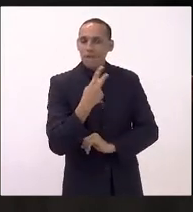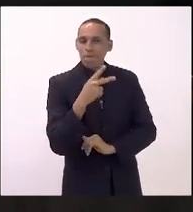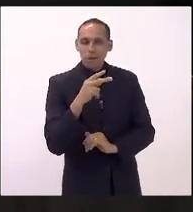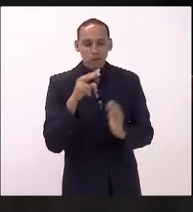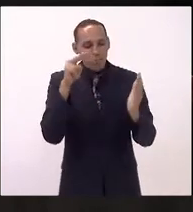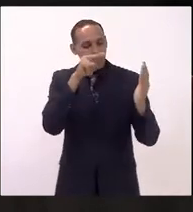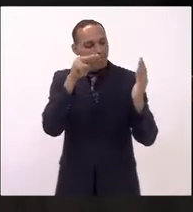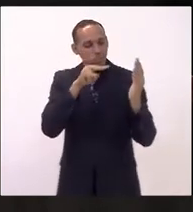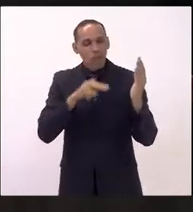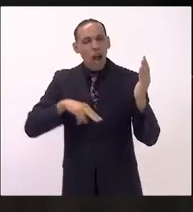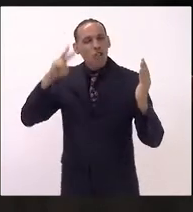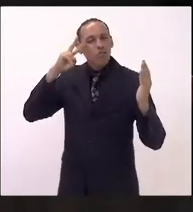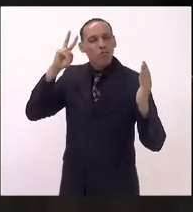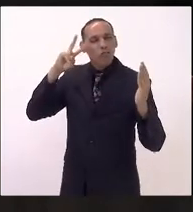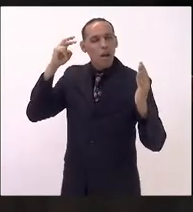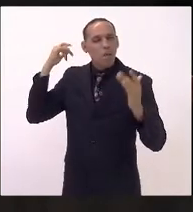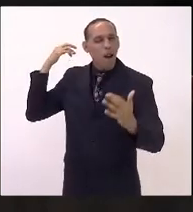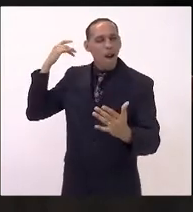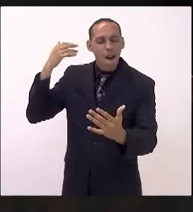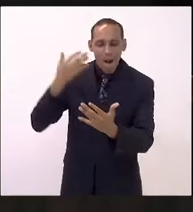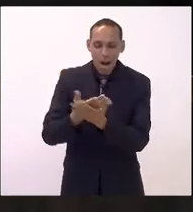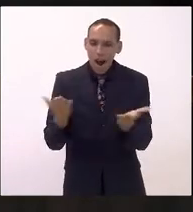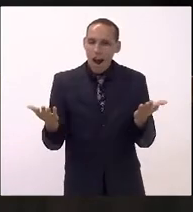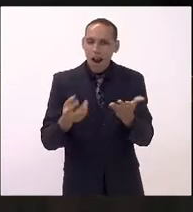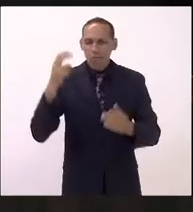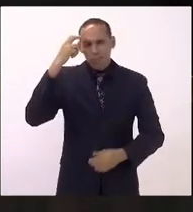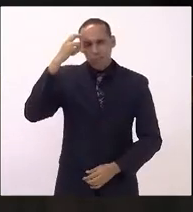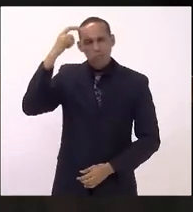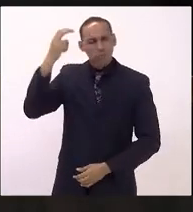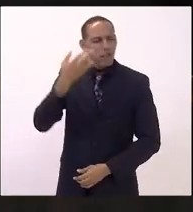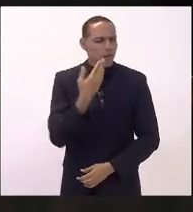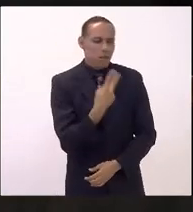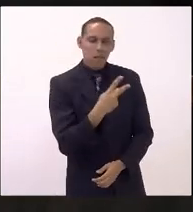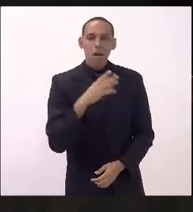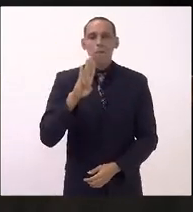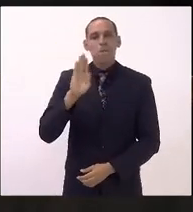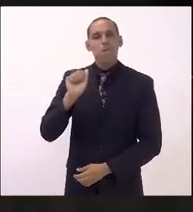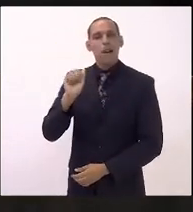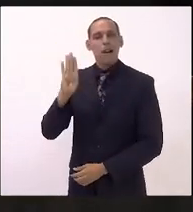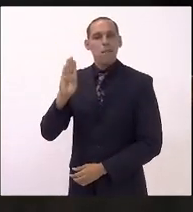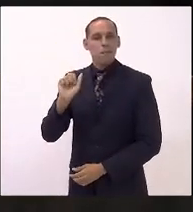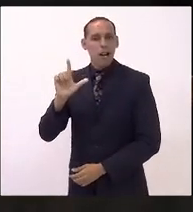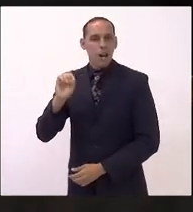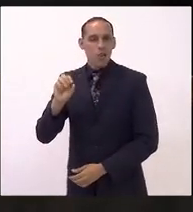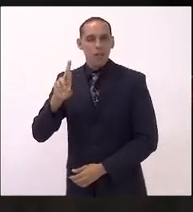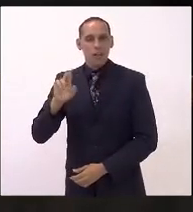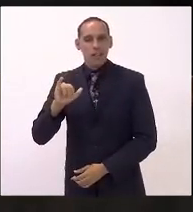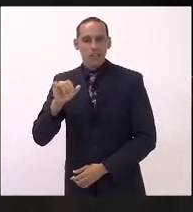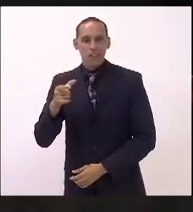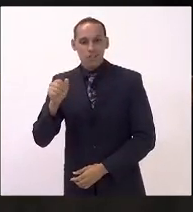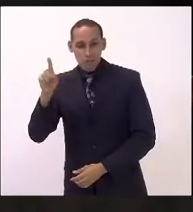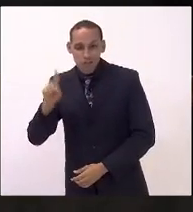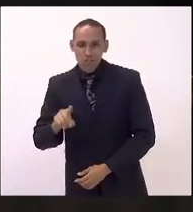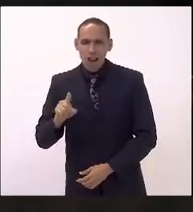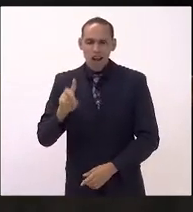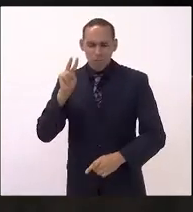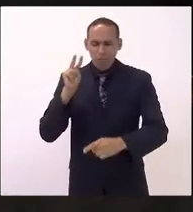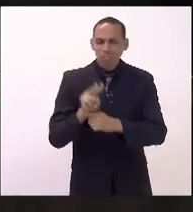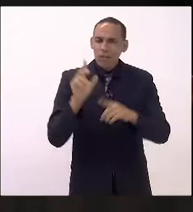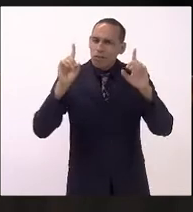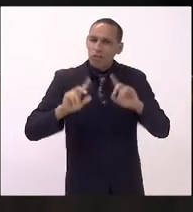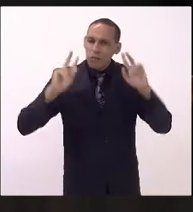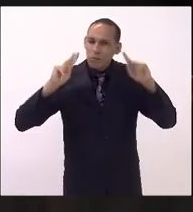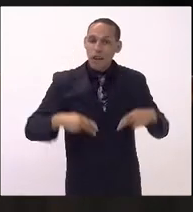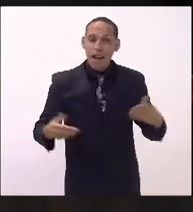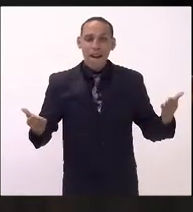pelo nosso homenageado, enquanto intelectual, babalorixá, grande defensor dos direitos humanos, e